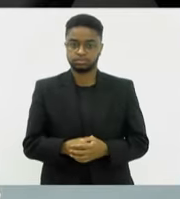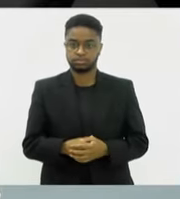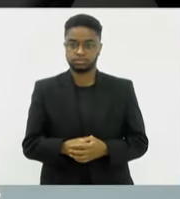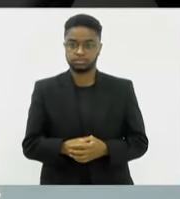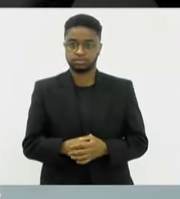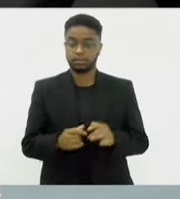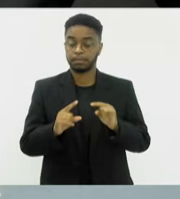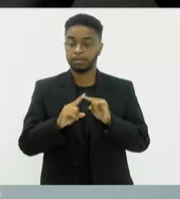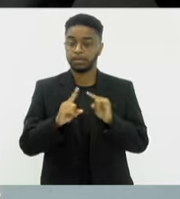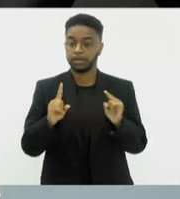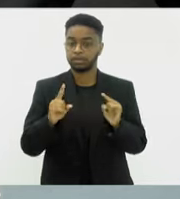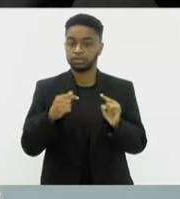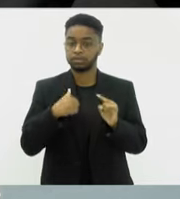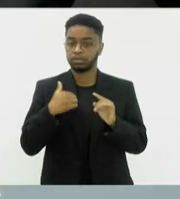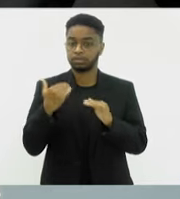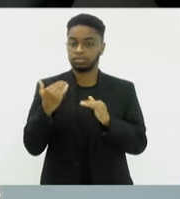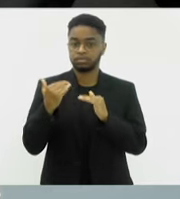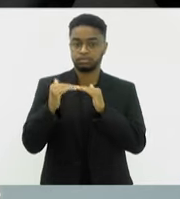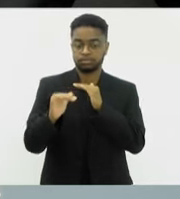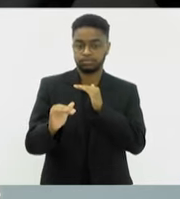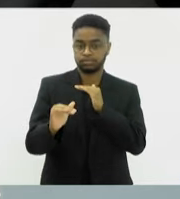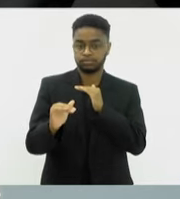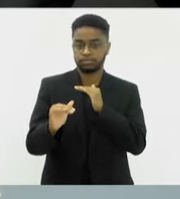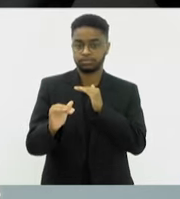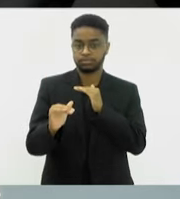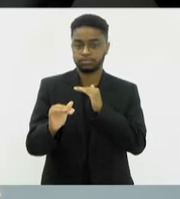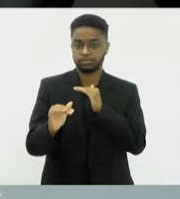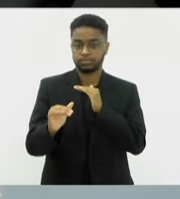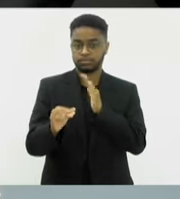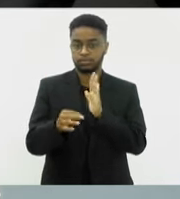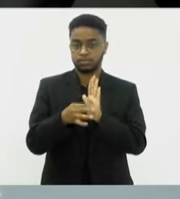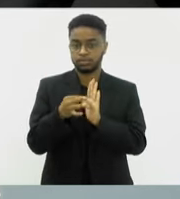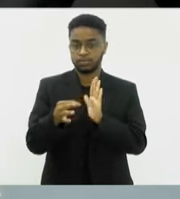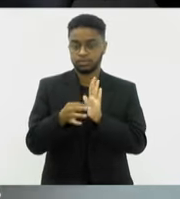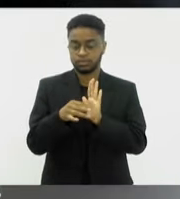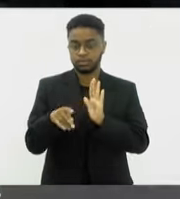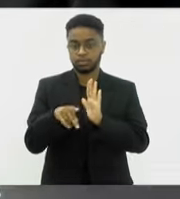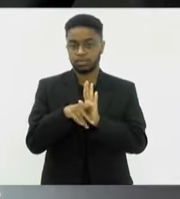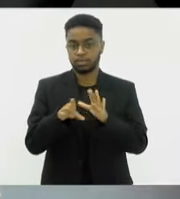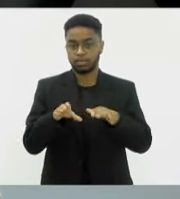Só discordo do parecer do PSOL.